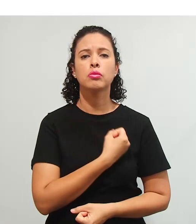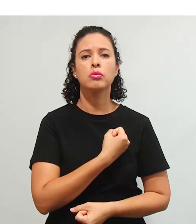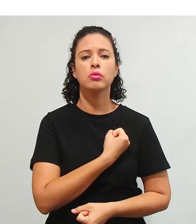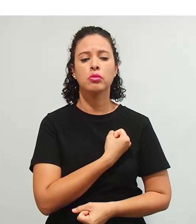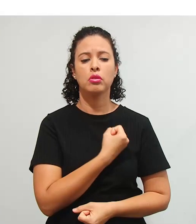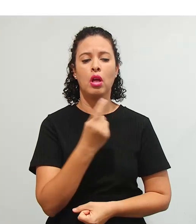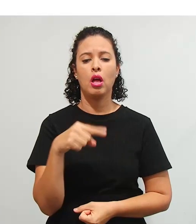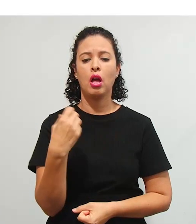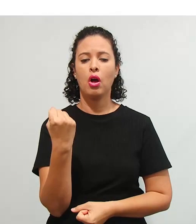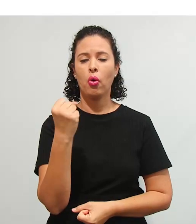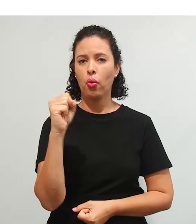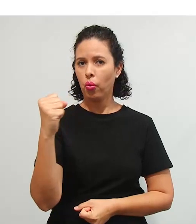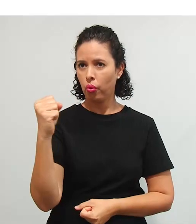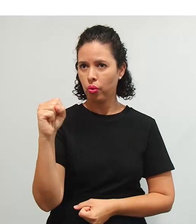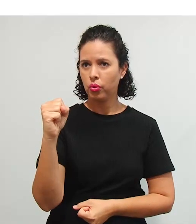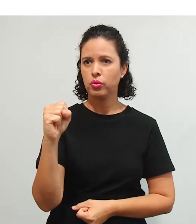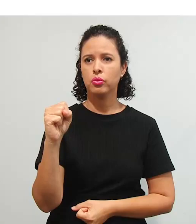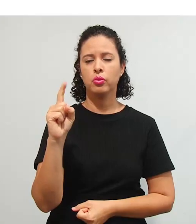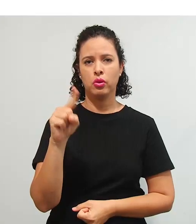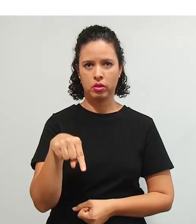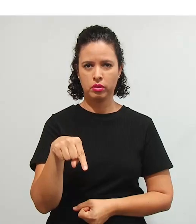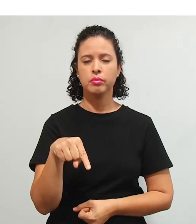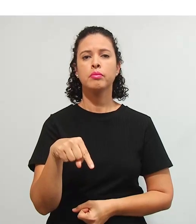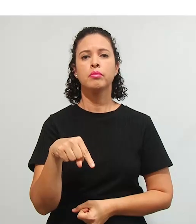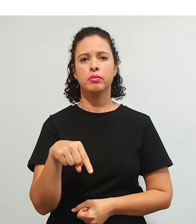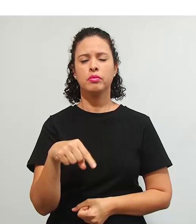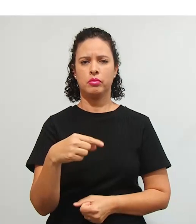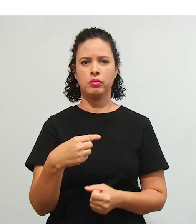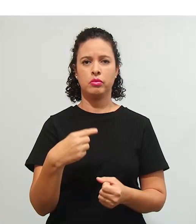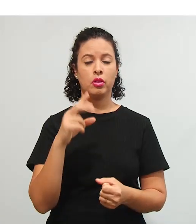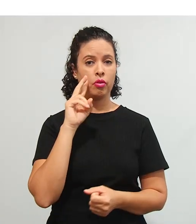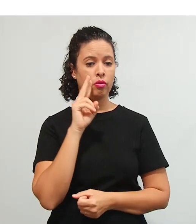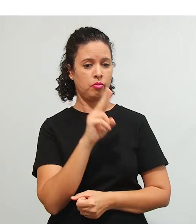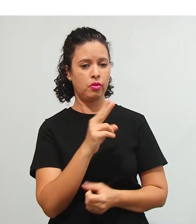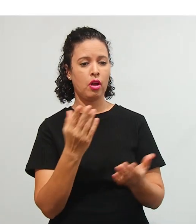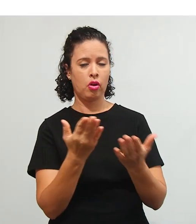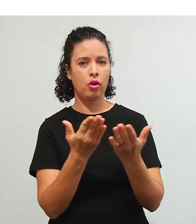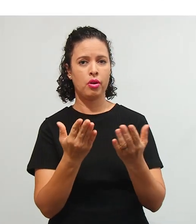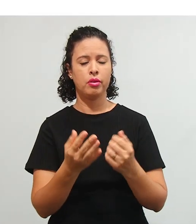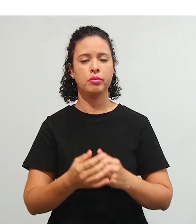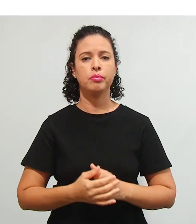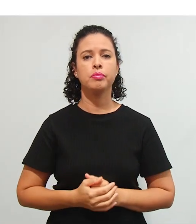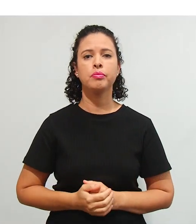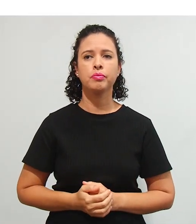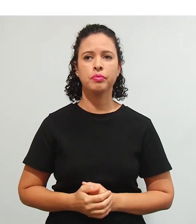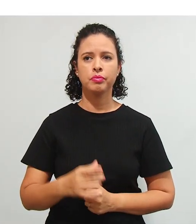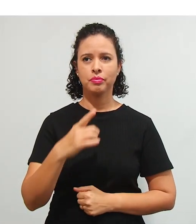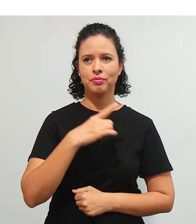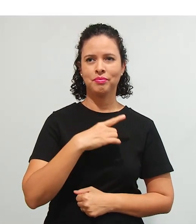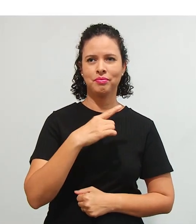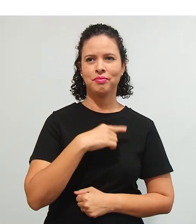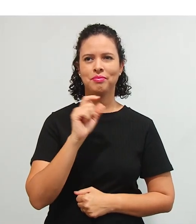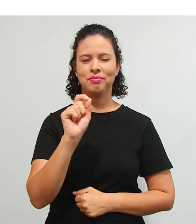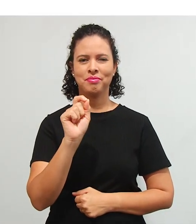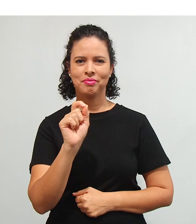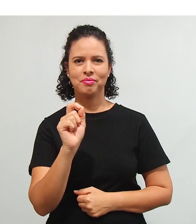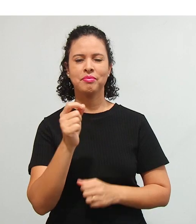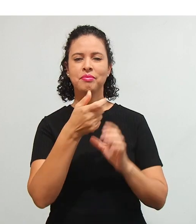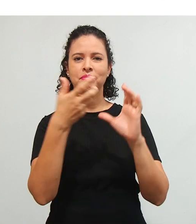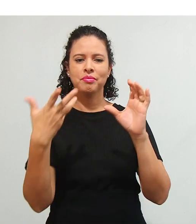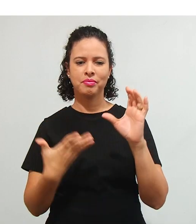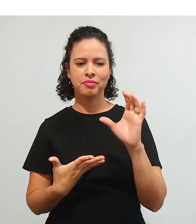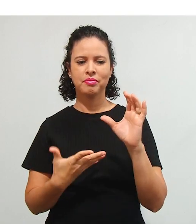São 8, tá? São 8 dígitos. É o que nós vamos ver agora. Então, nós temos a